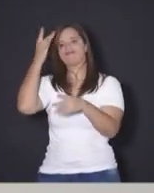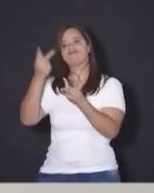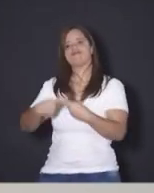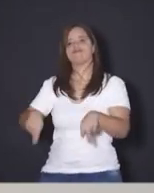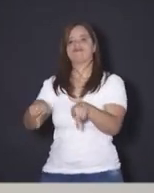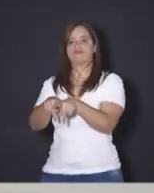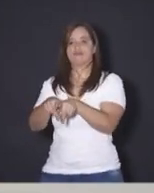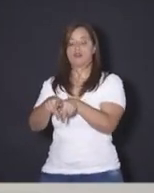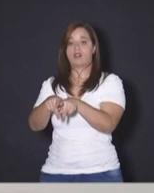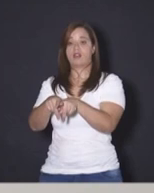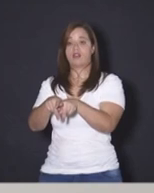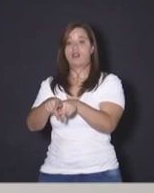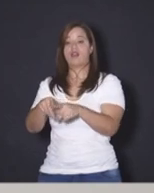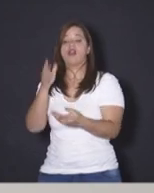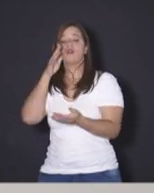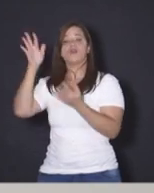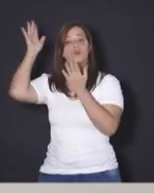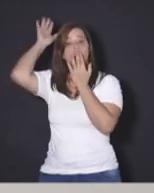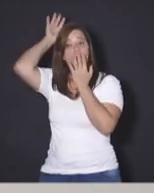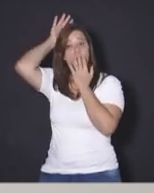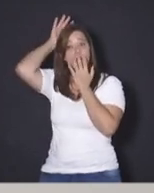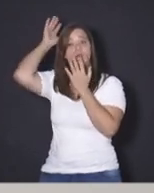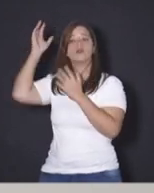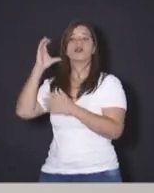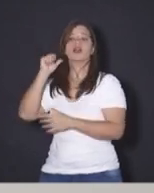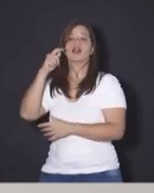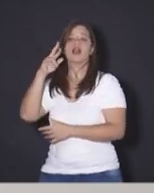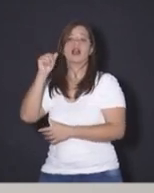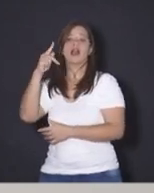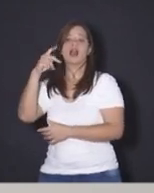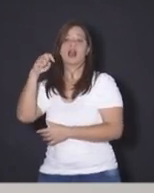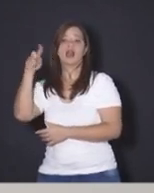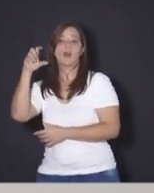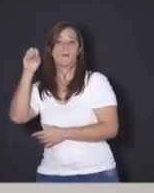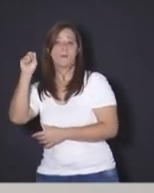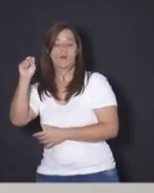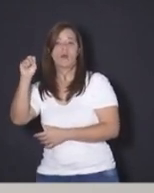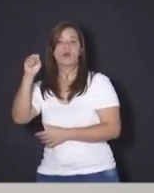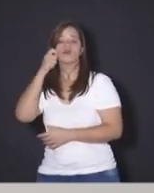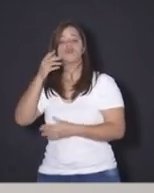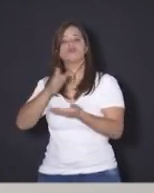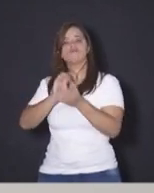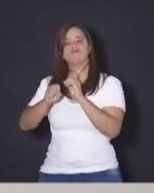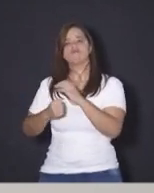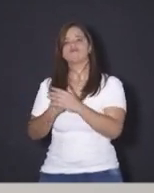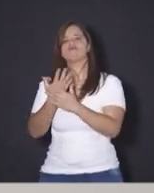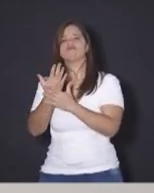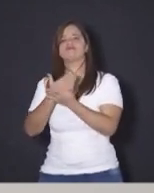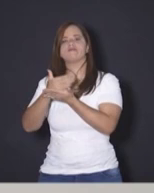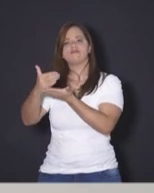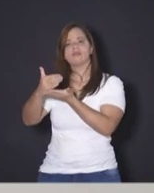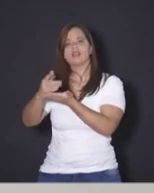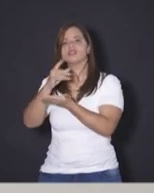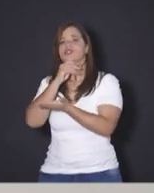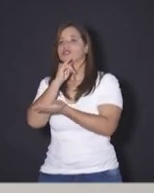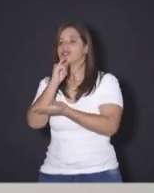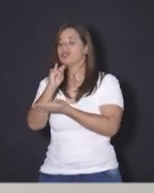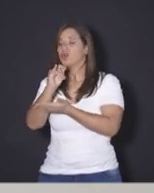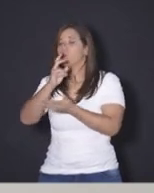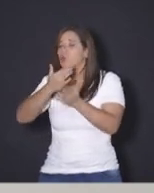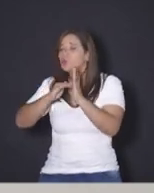os índios caiapó e sua mídia de origem dizem que todos os povos